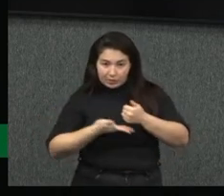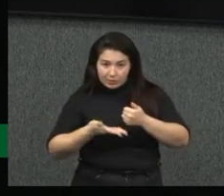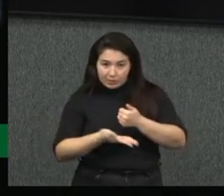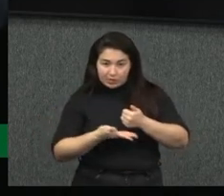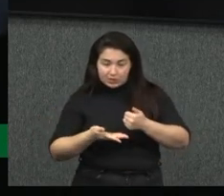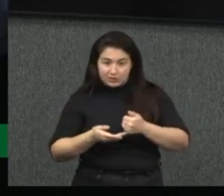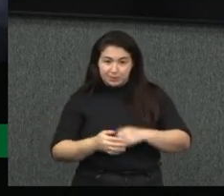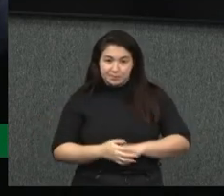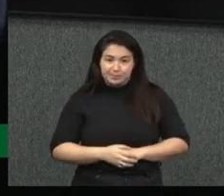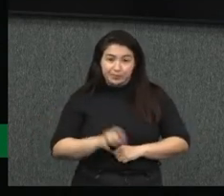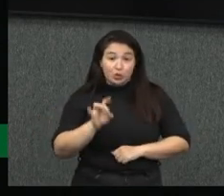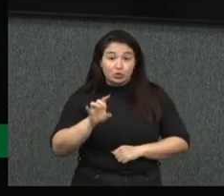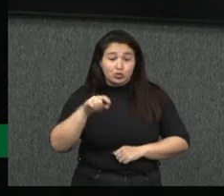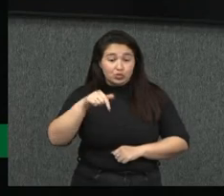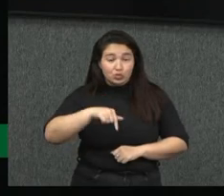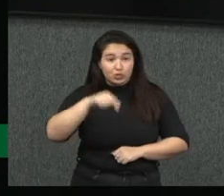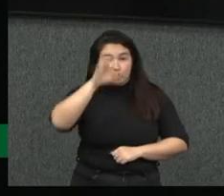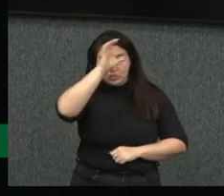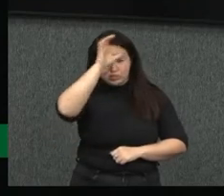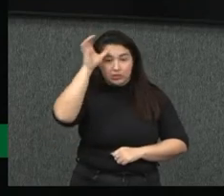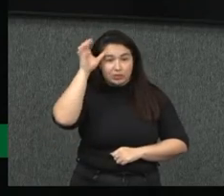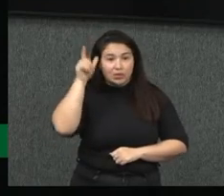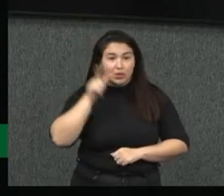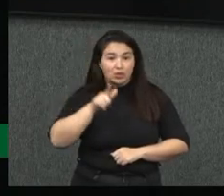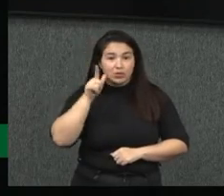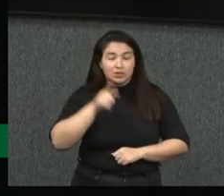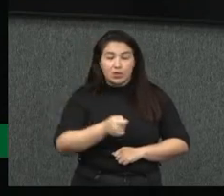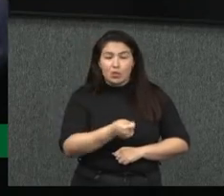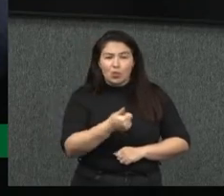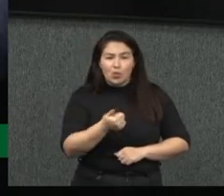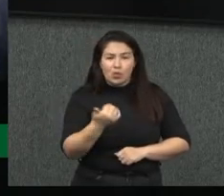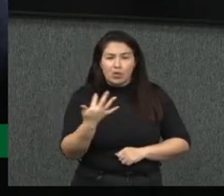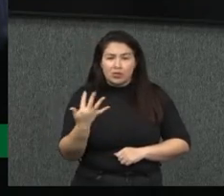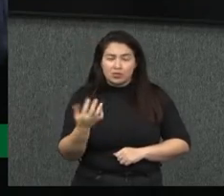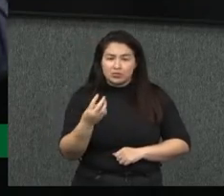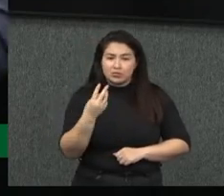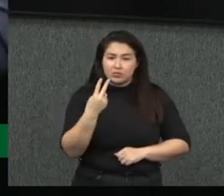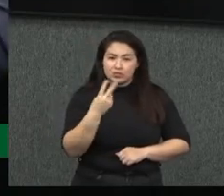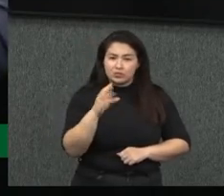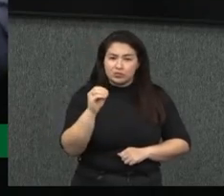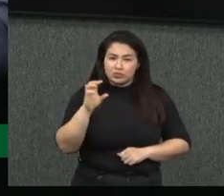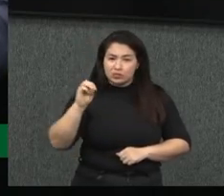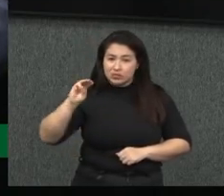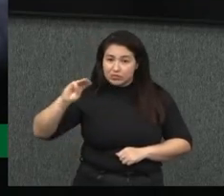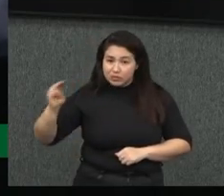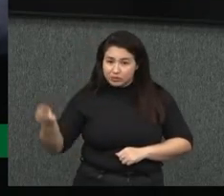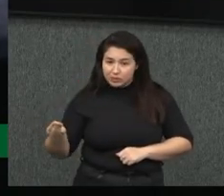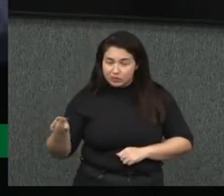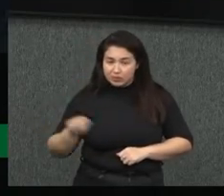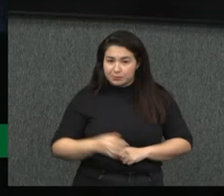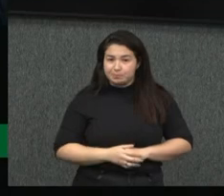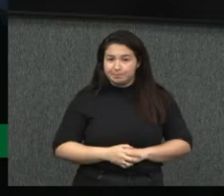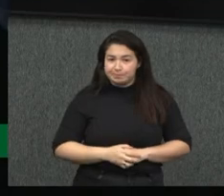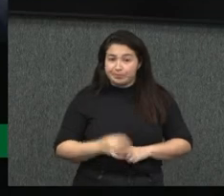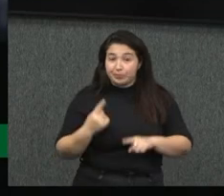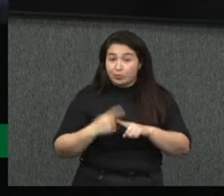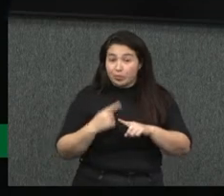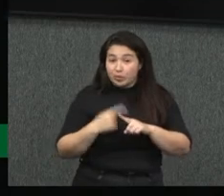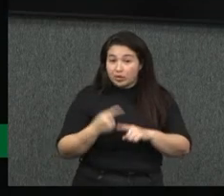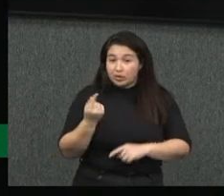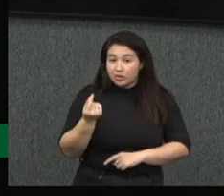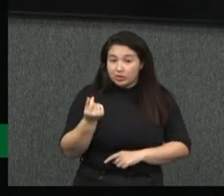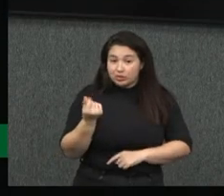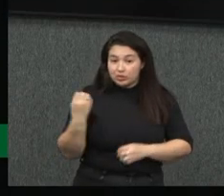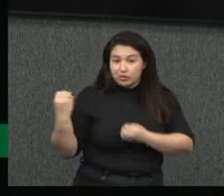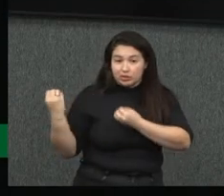Só em Criciúma foi faturado quase 200 milhões em cima de 45. Sabe por quê? Porque o dinheiro que foi